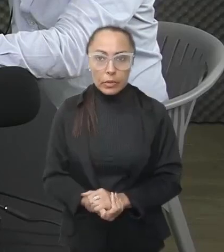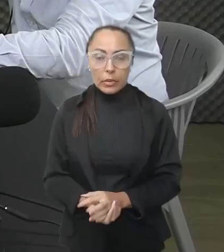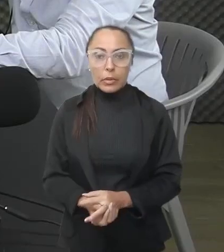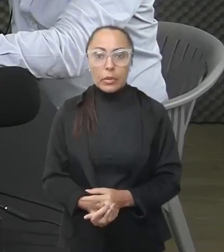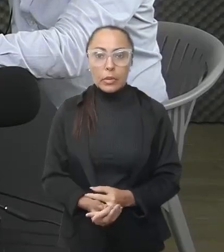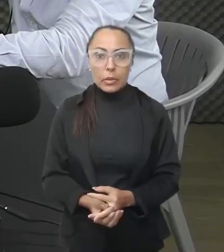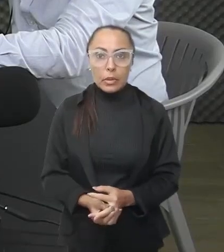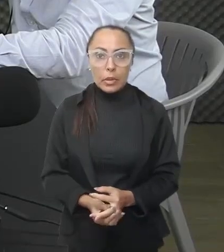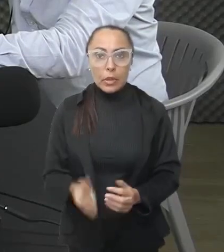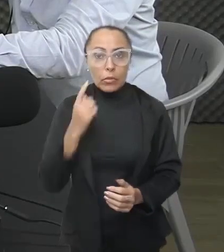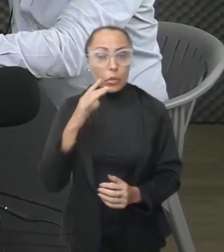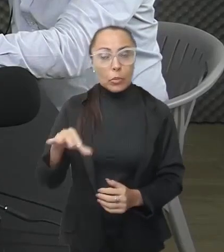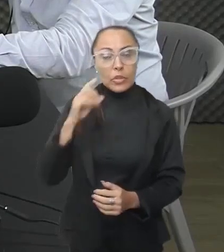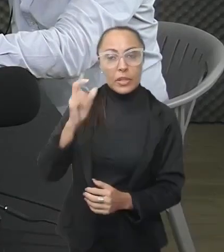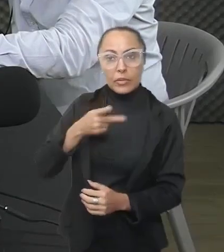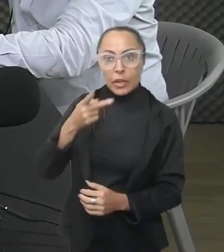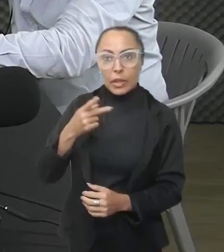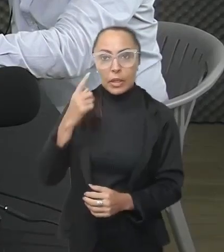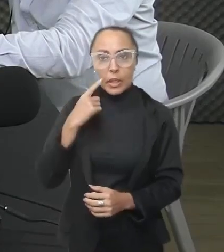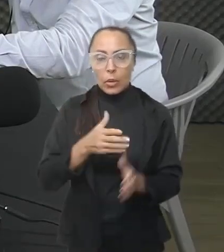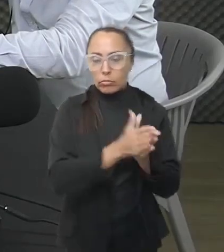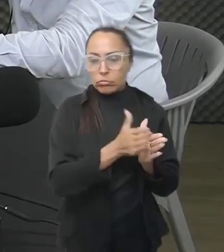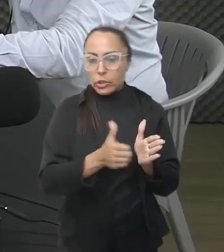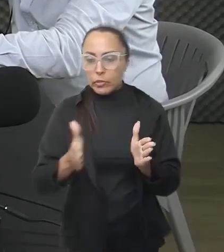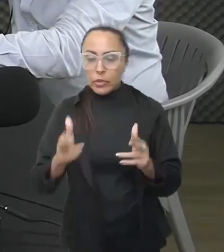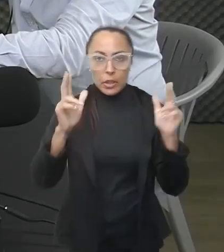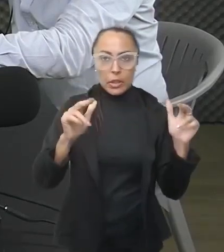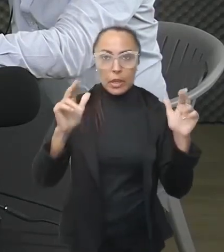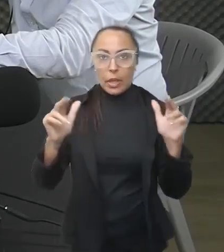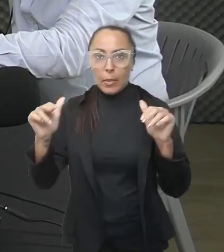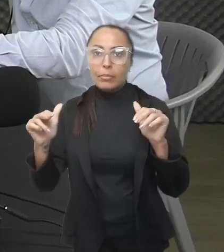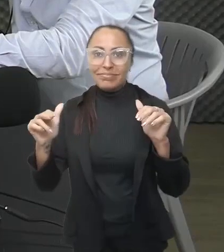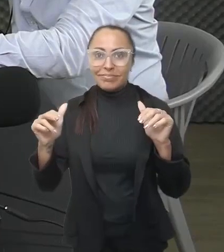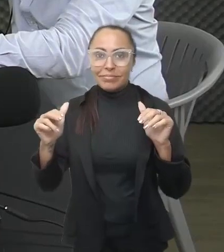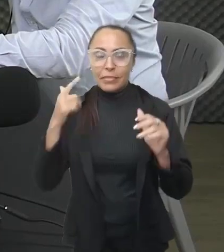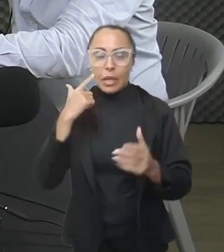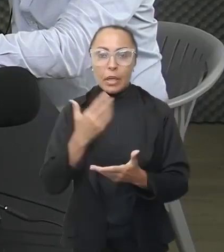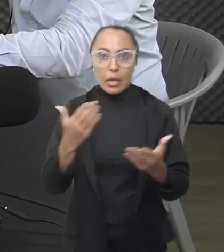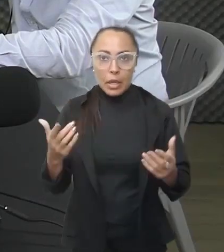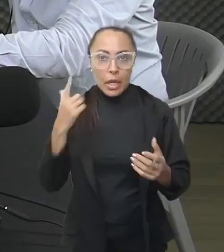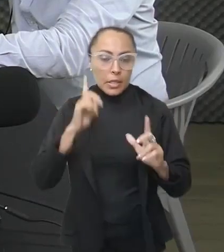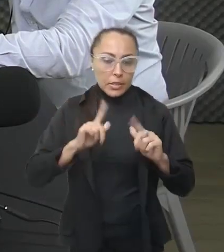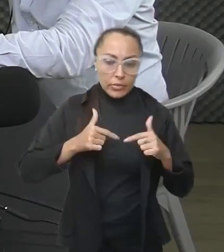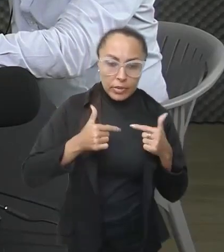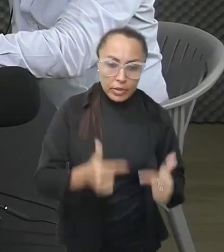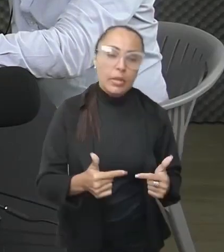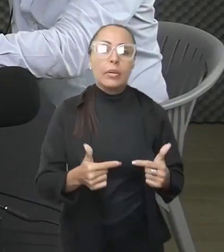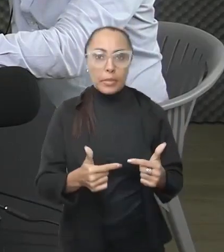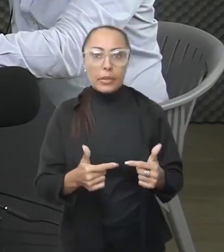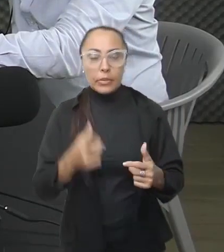quando eu puxei logo essa fala, dividir esse tema. Dividir essa bola de enfrentamento à